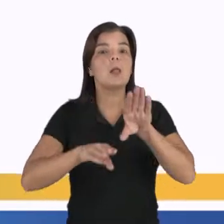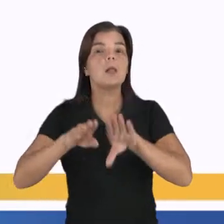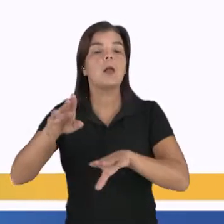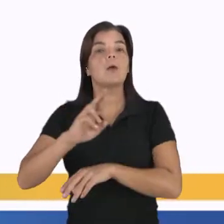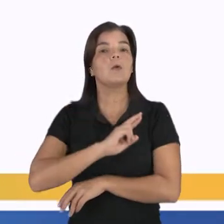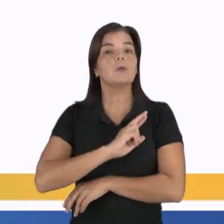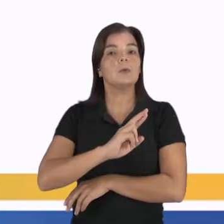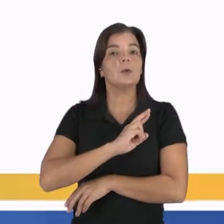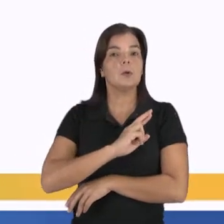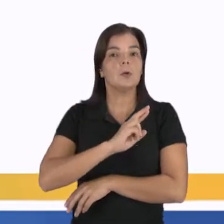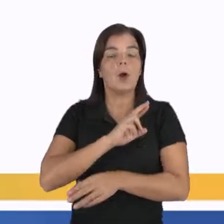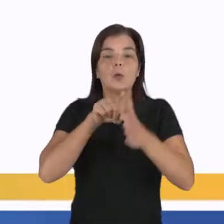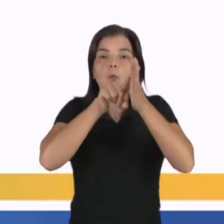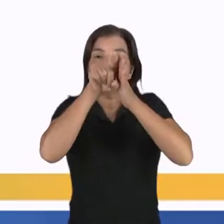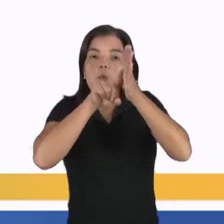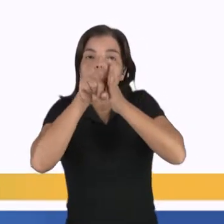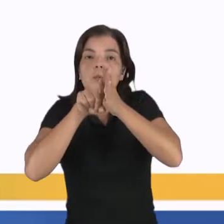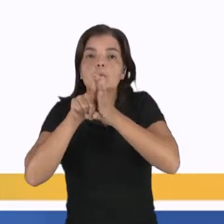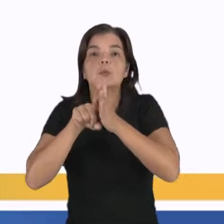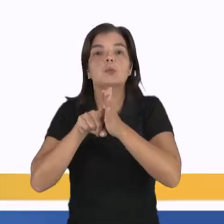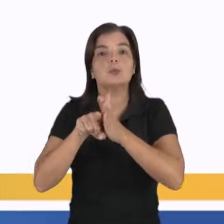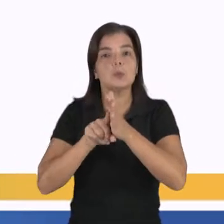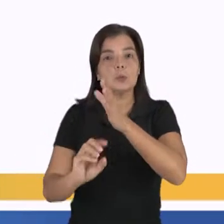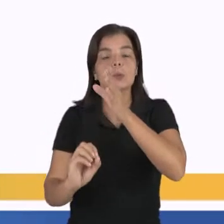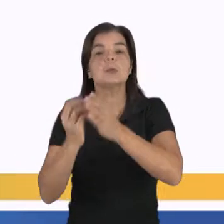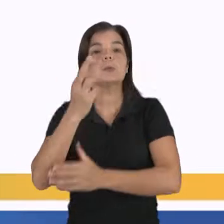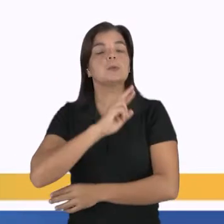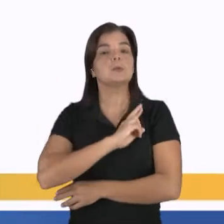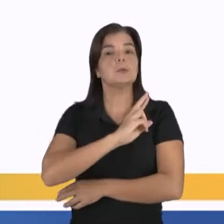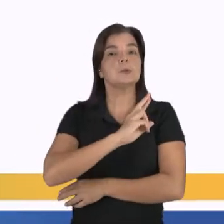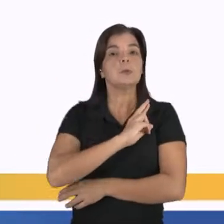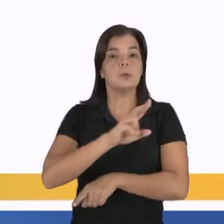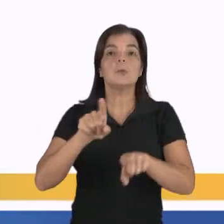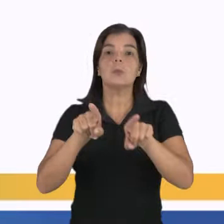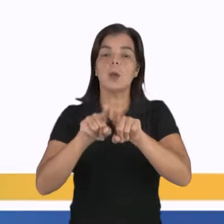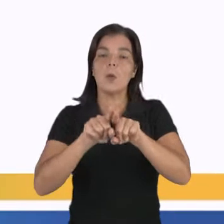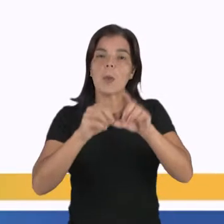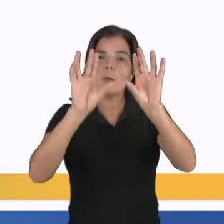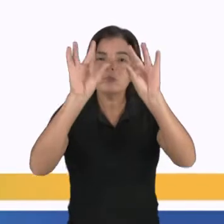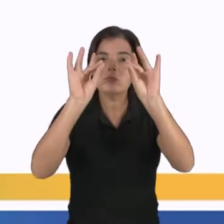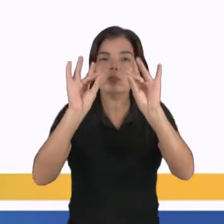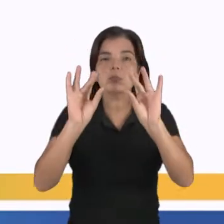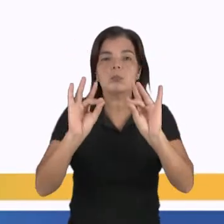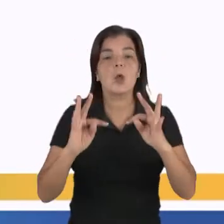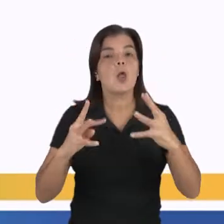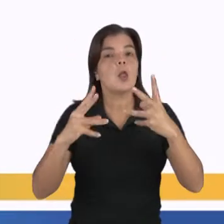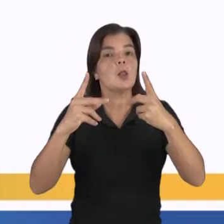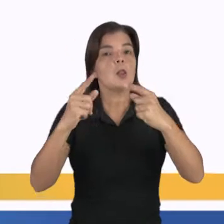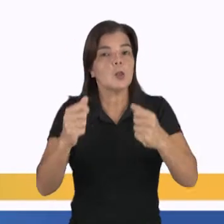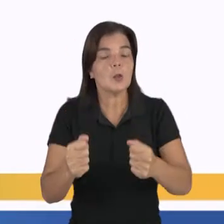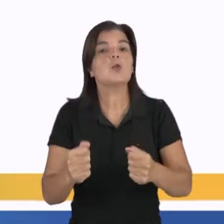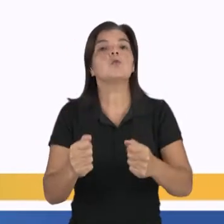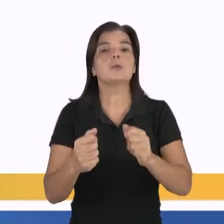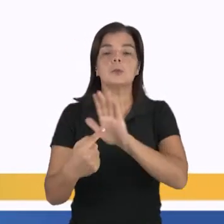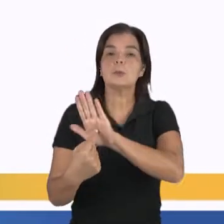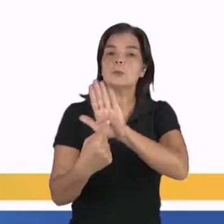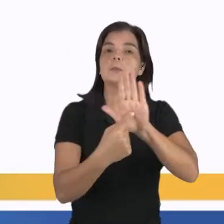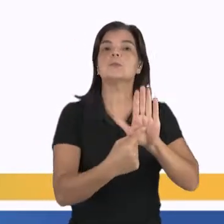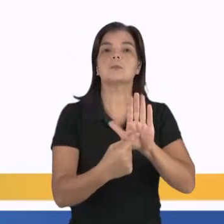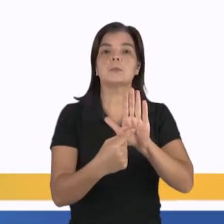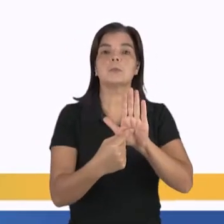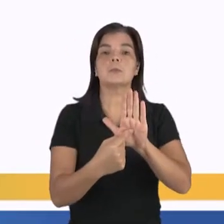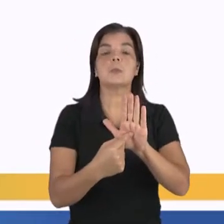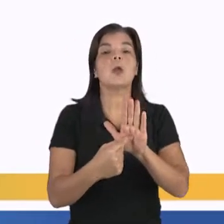religião seja, investigando o fenômeno religioso sistematicamente em todas as suas